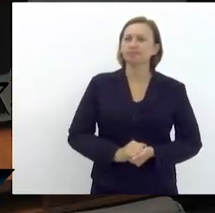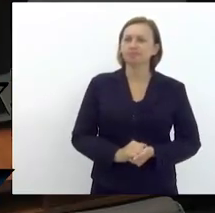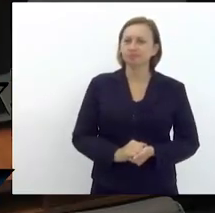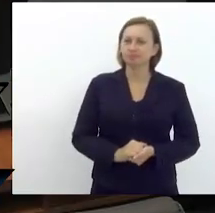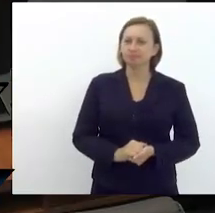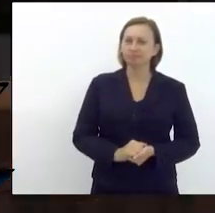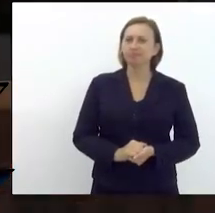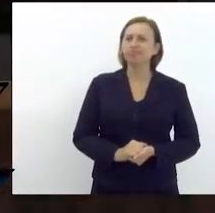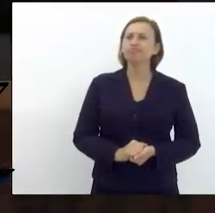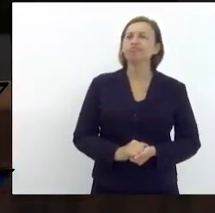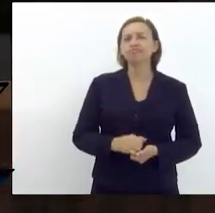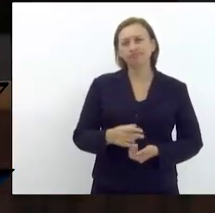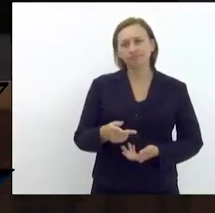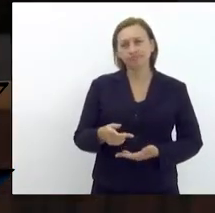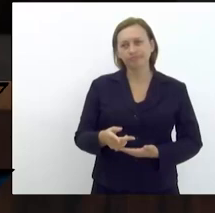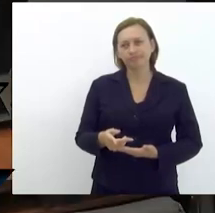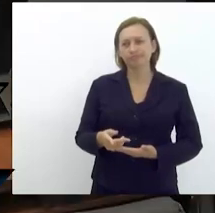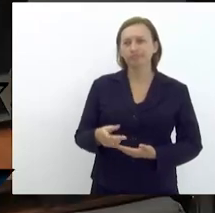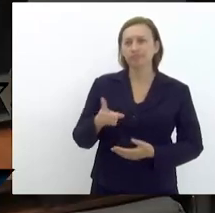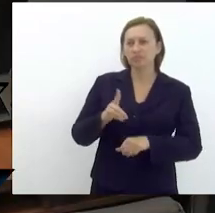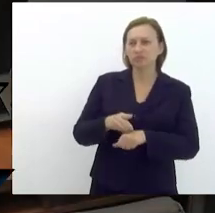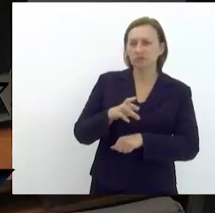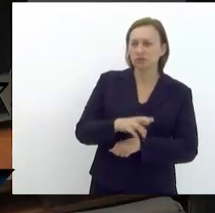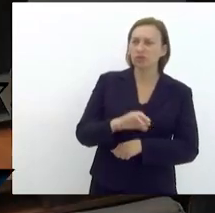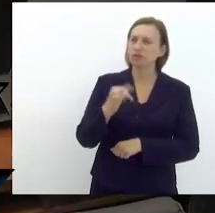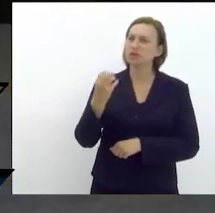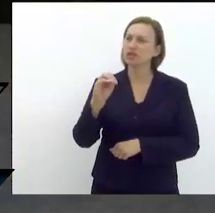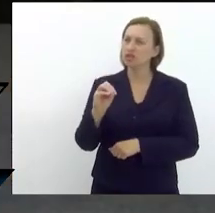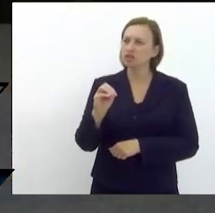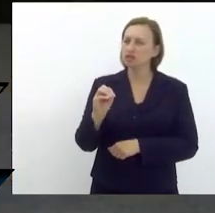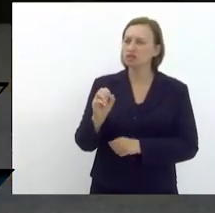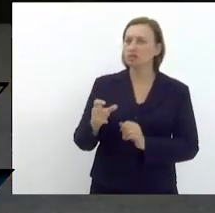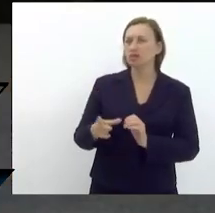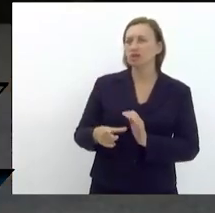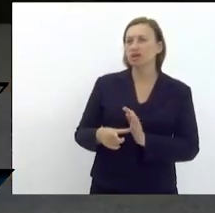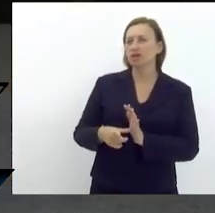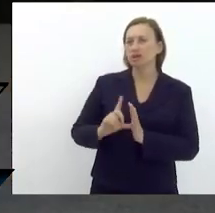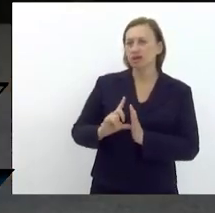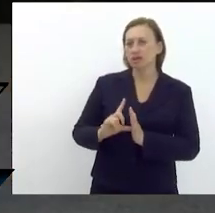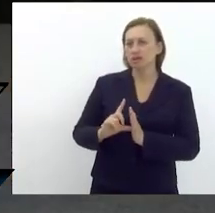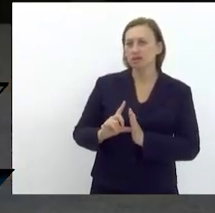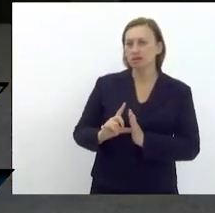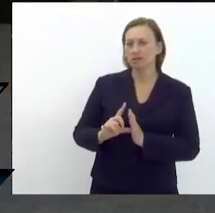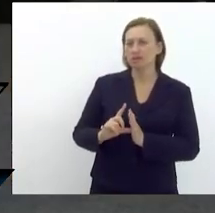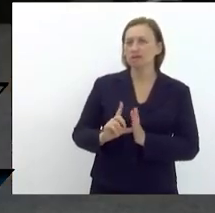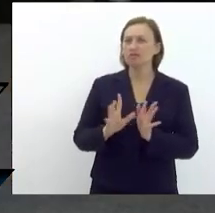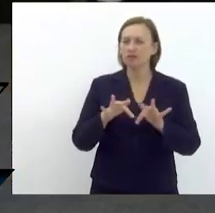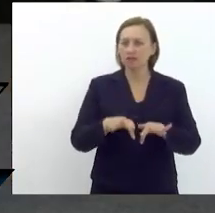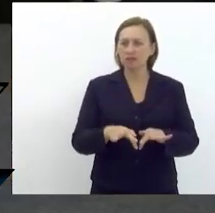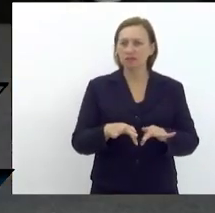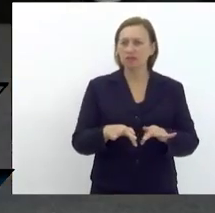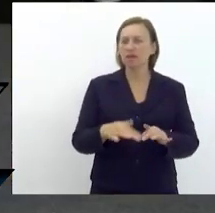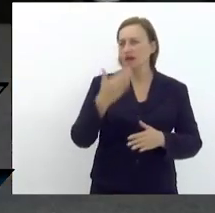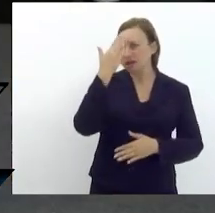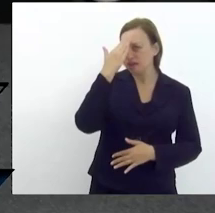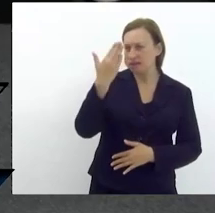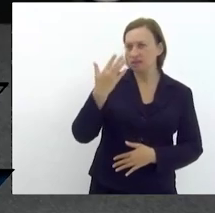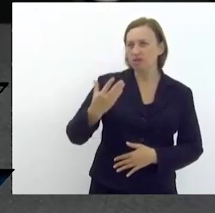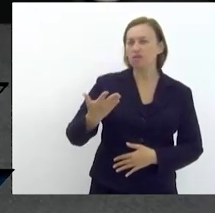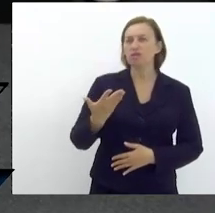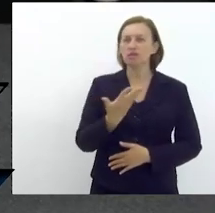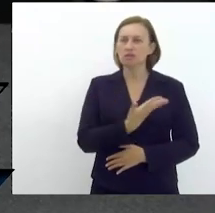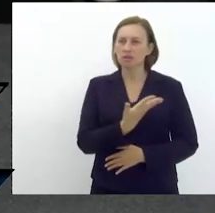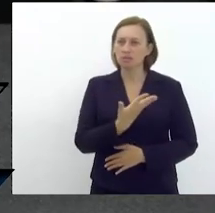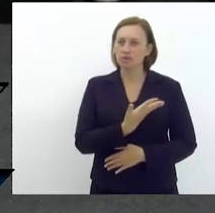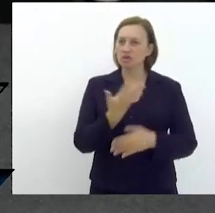pois não Deputado Doutor Serginho só pela ordem antes do expediante final Queria agradecer aos colegas aprovação da Moção